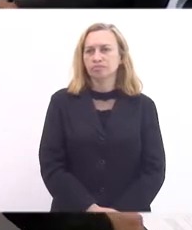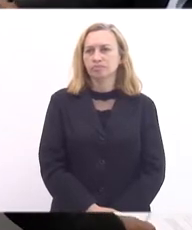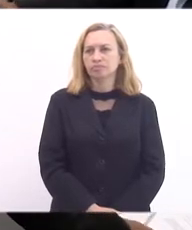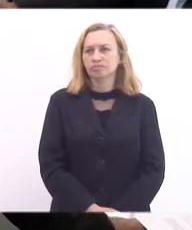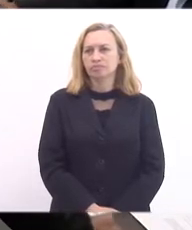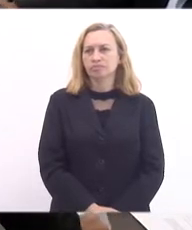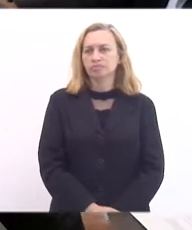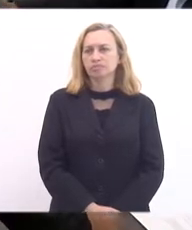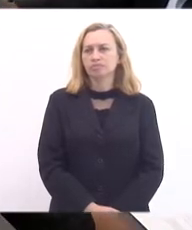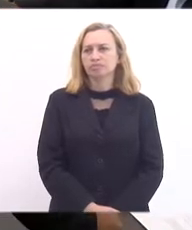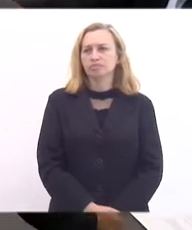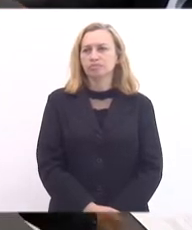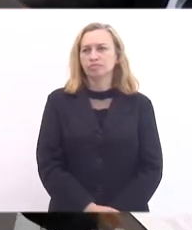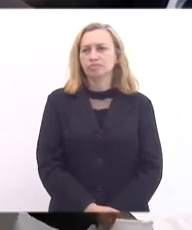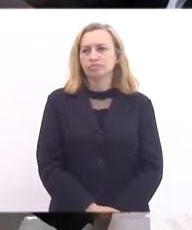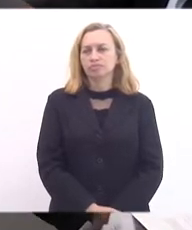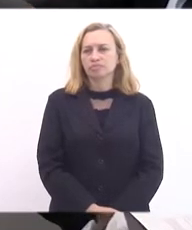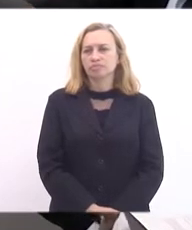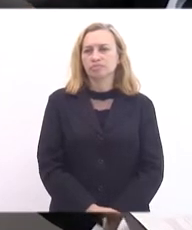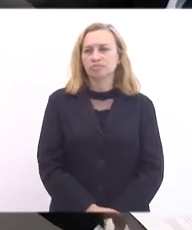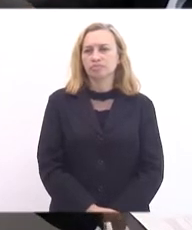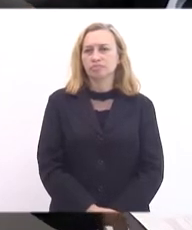E aí